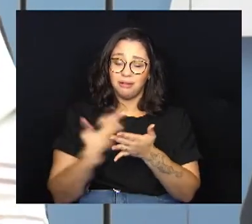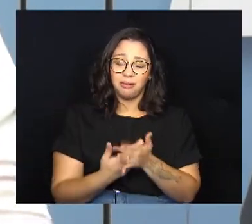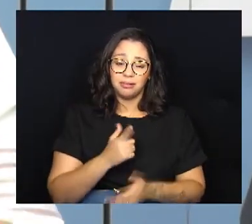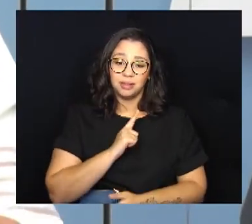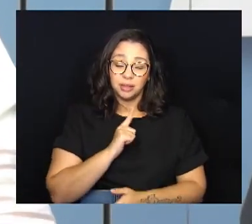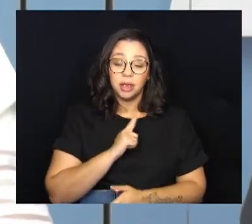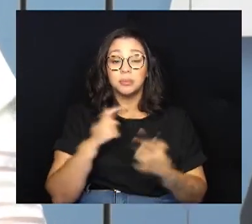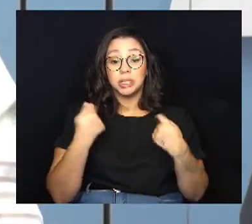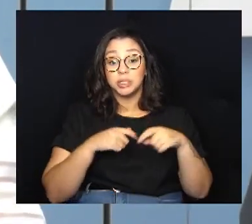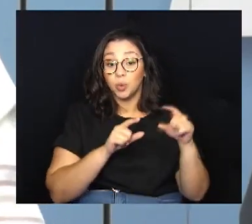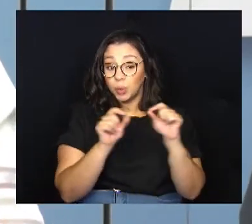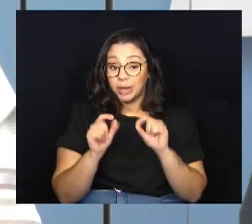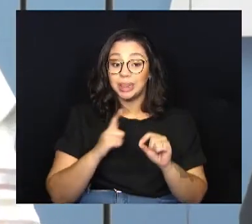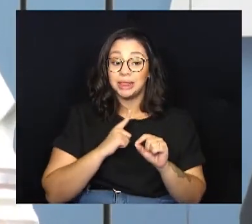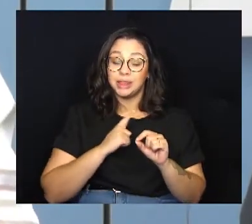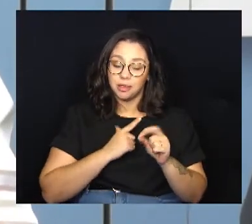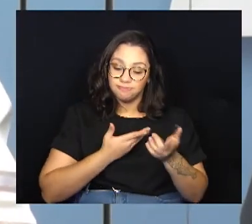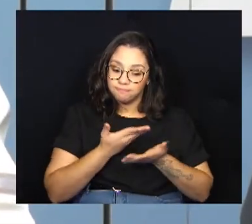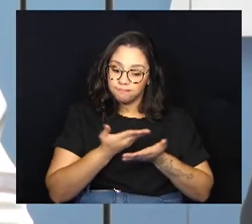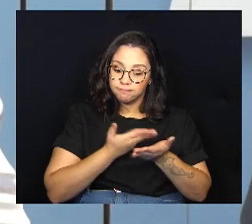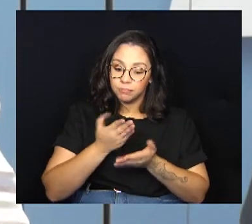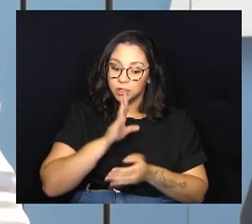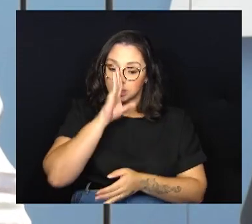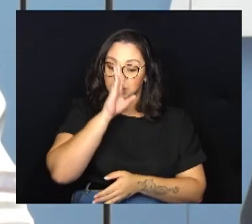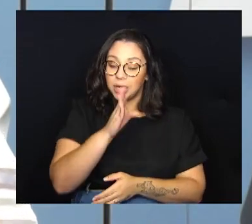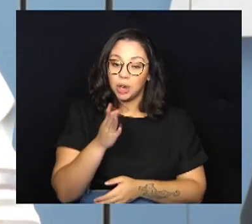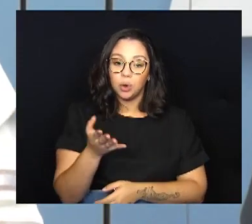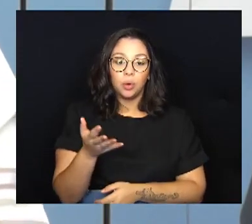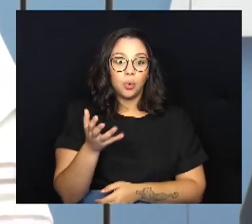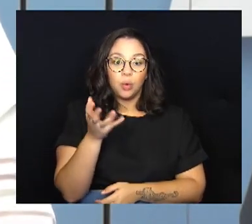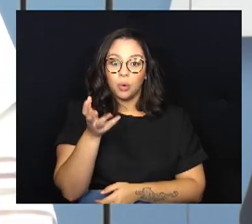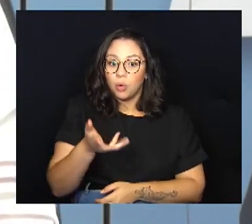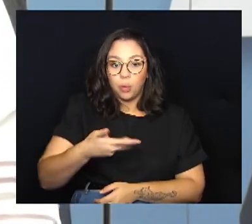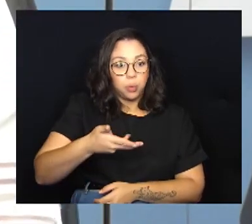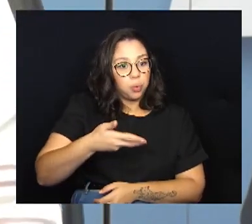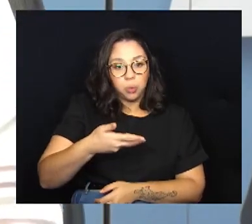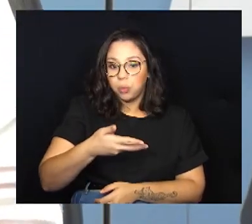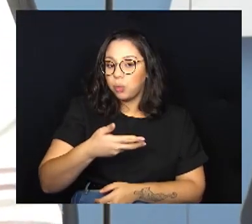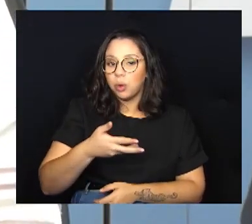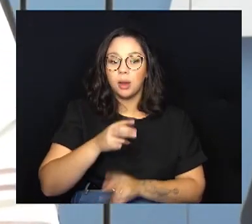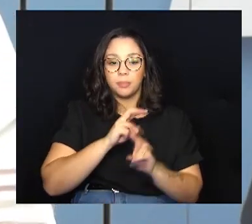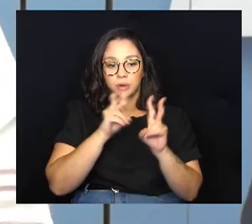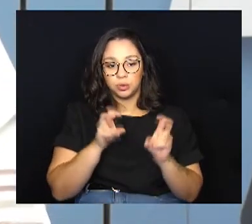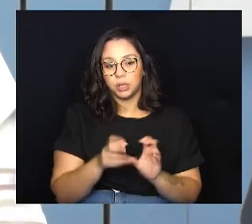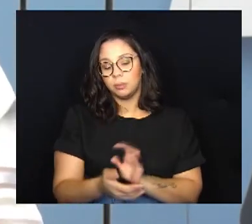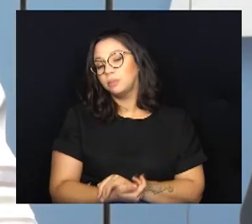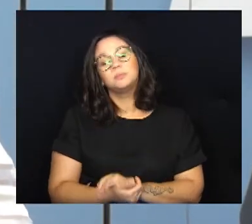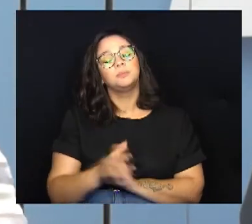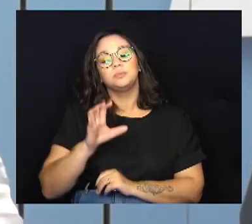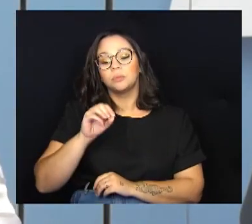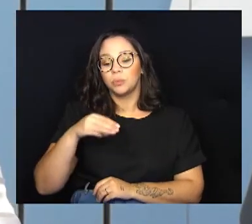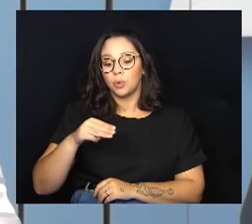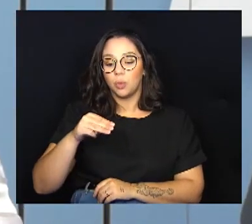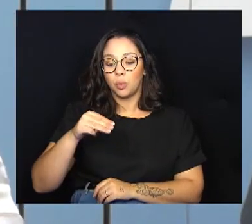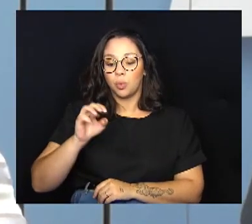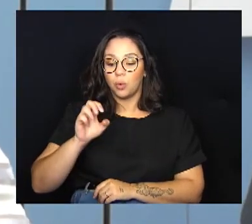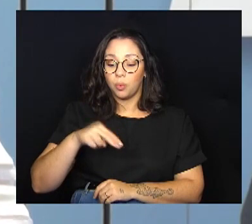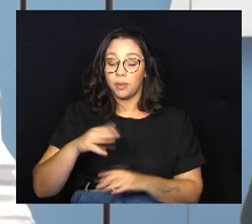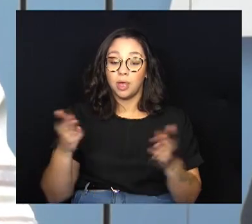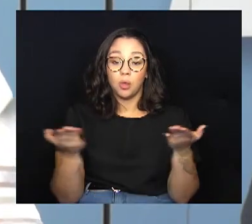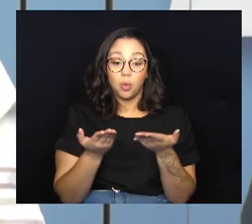já está indo para esse caminho, aquela família precisa ser assistida, precisa ser acompanhada. O problema de moradia, eu